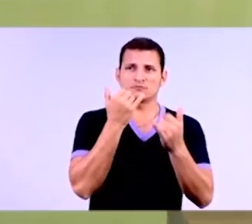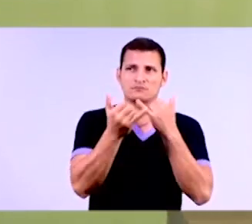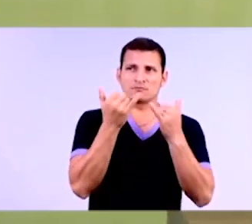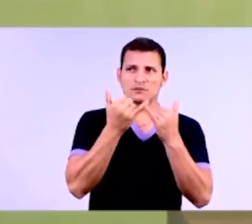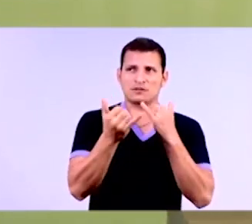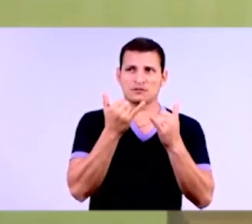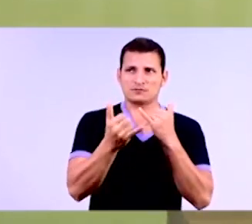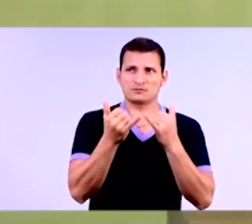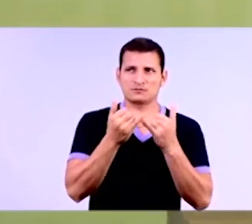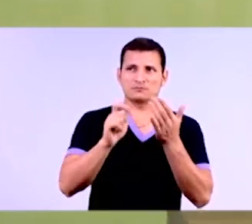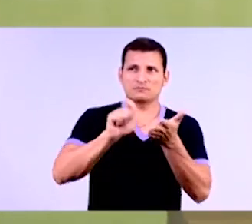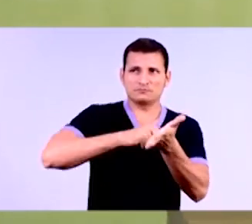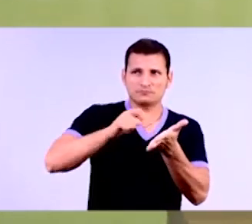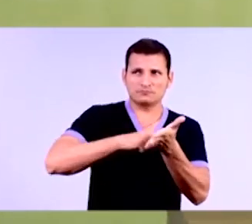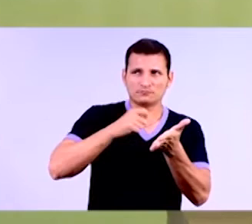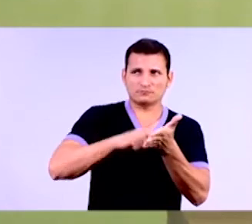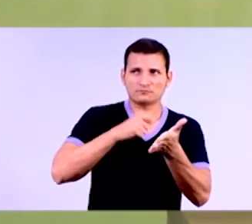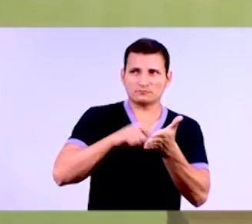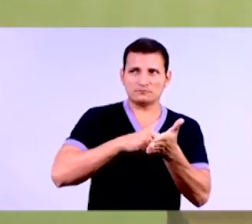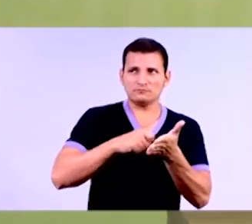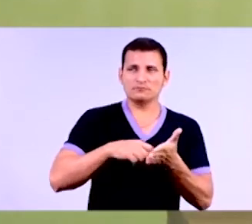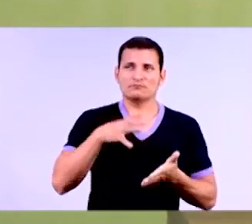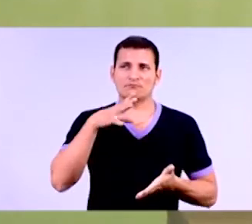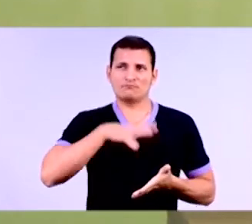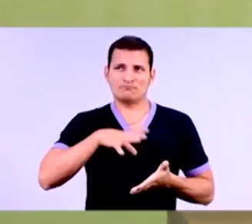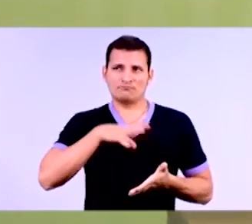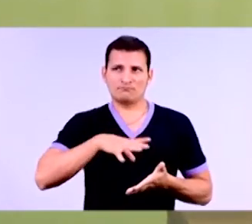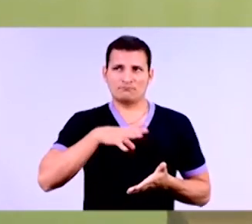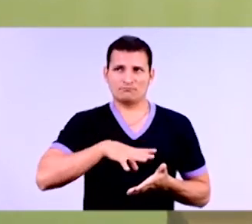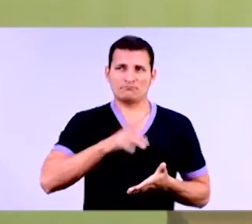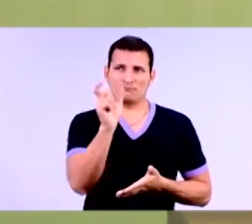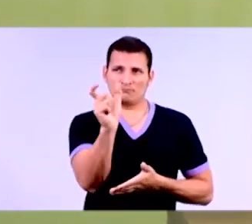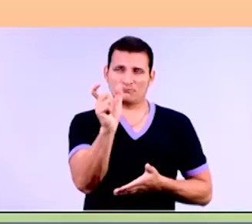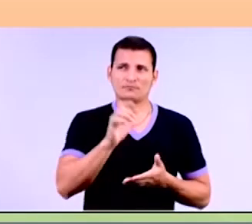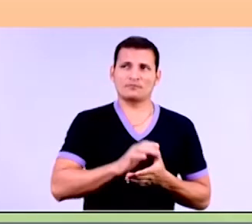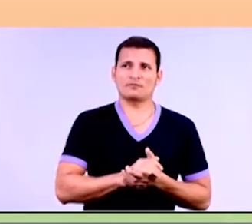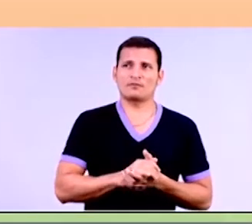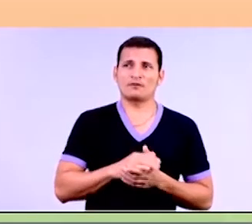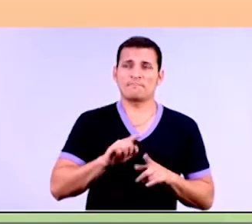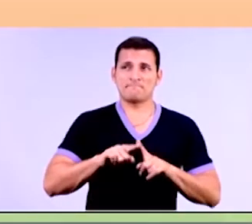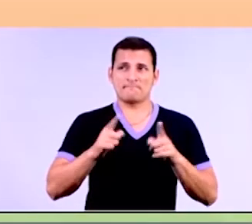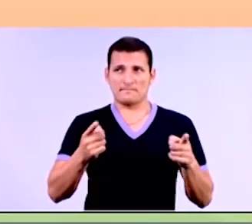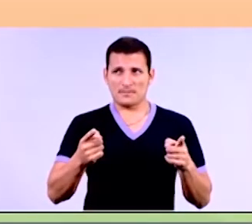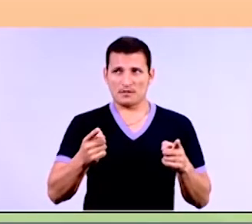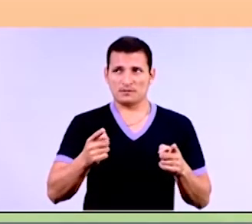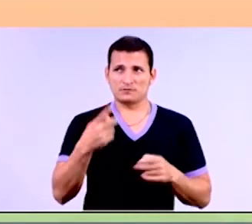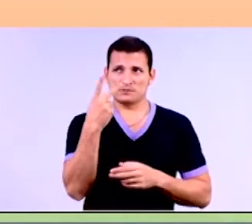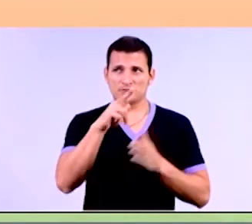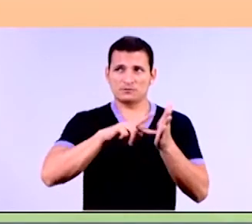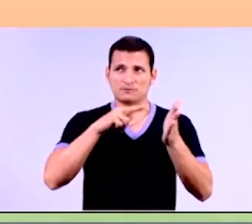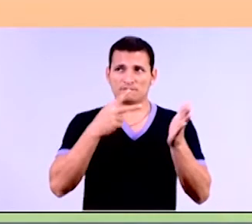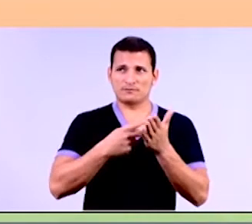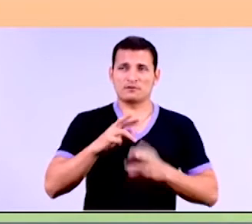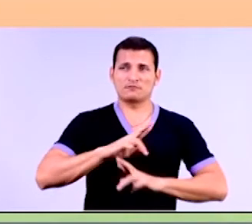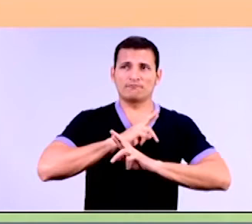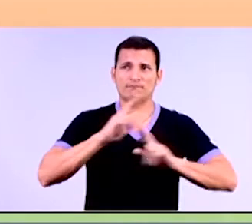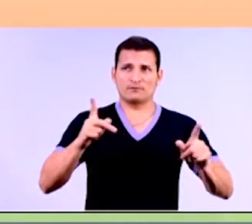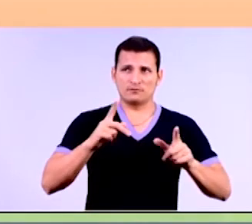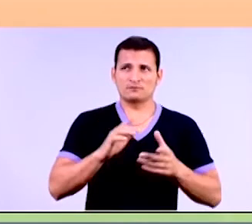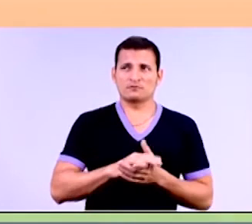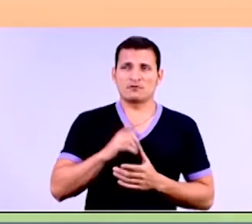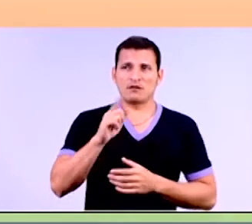na grafia com palavras em português. Porém, seu significado é diferente.